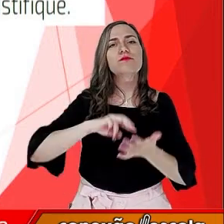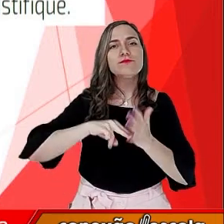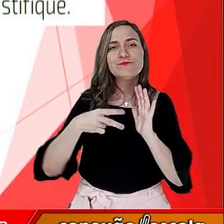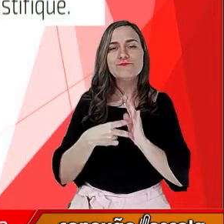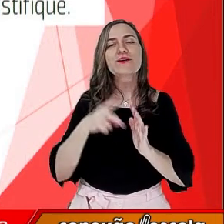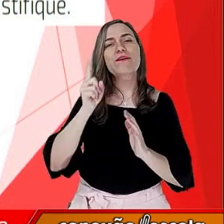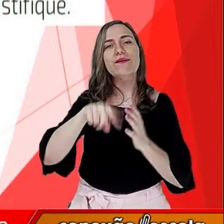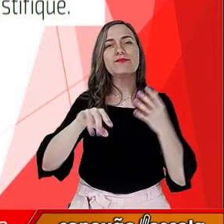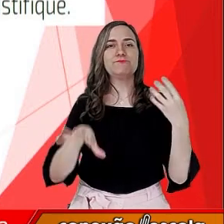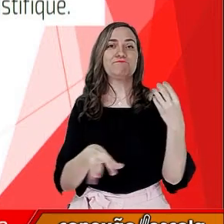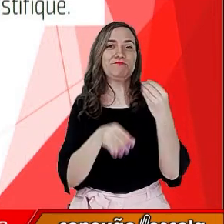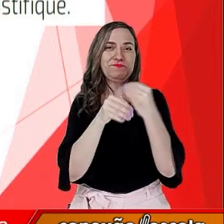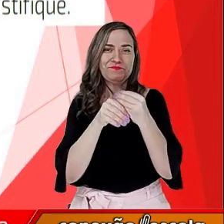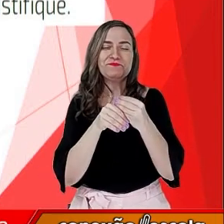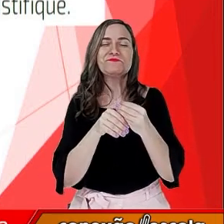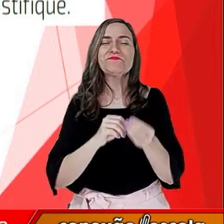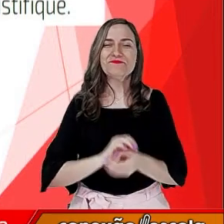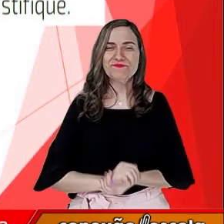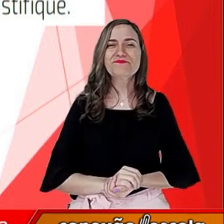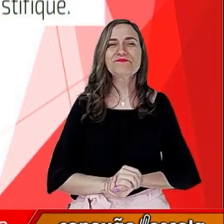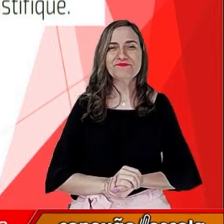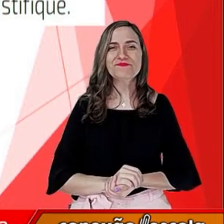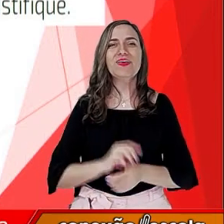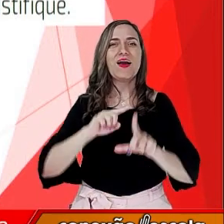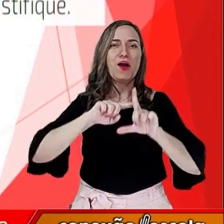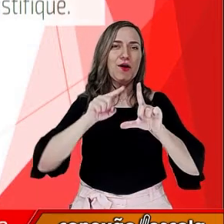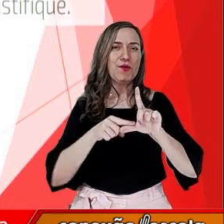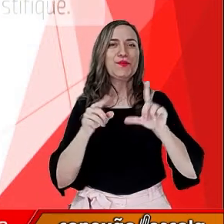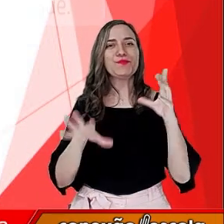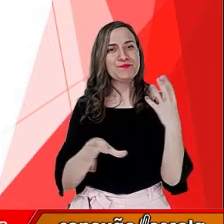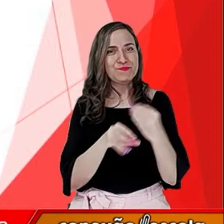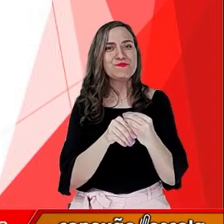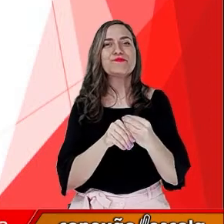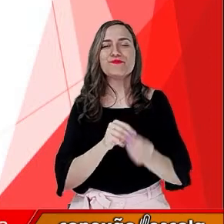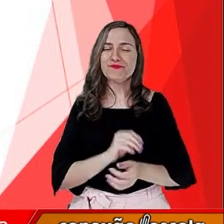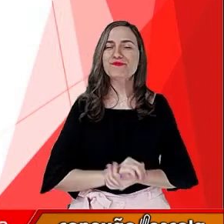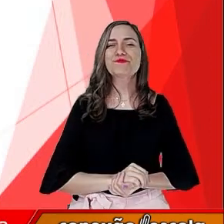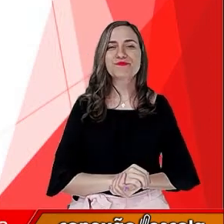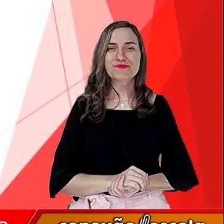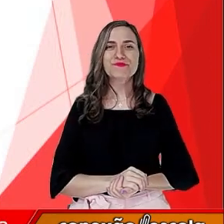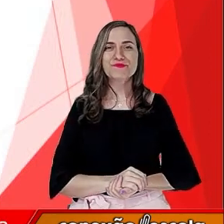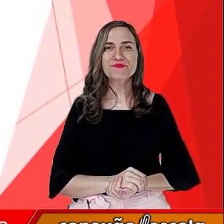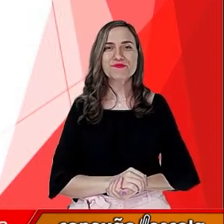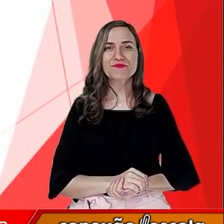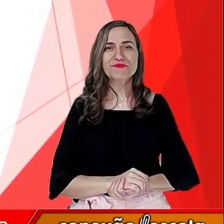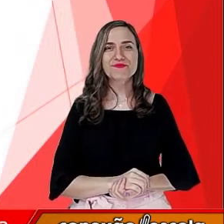são complementares, né? Eles são complementares.